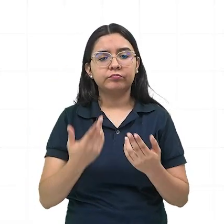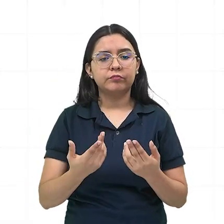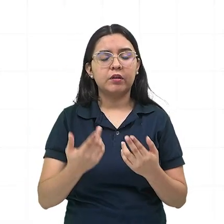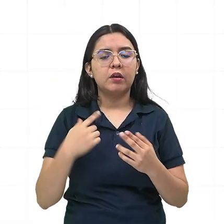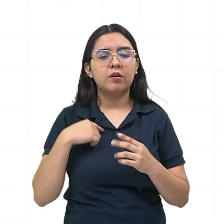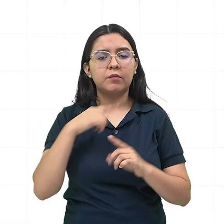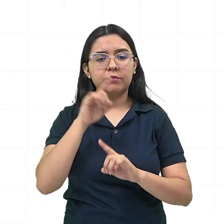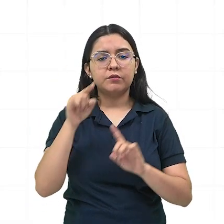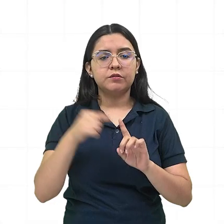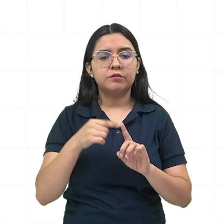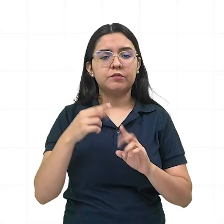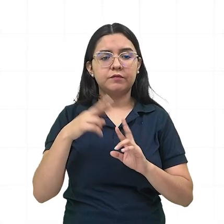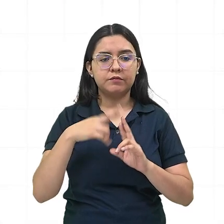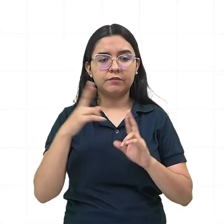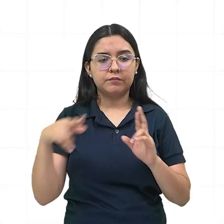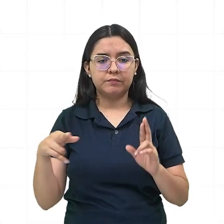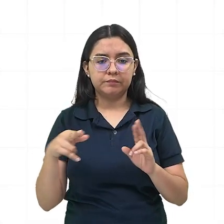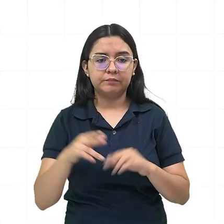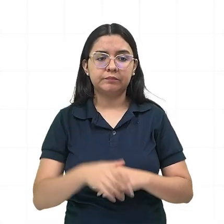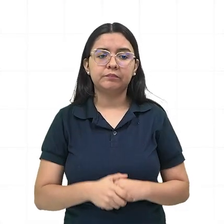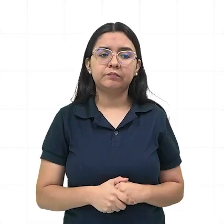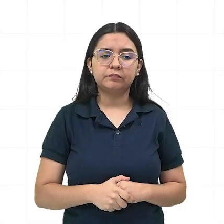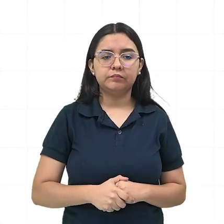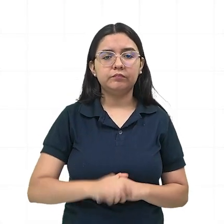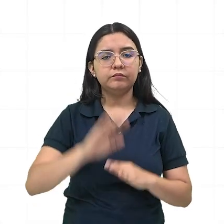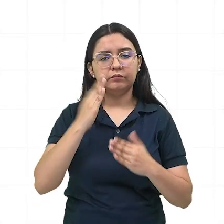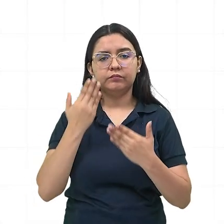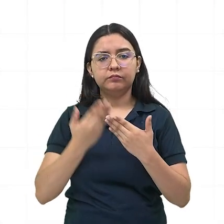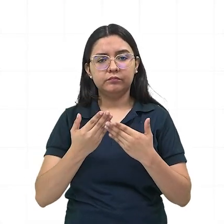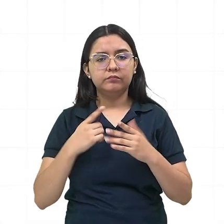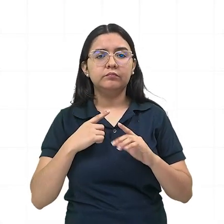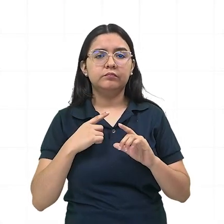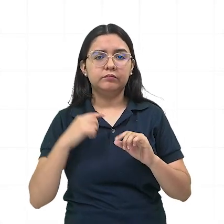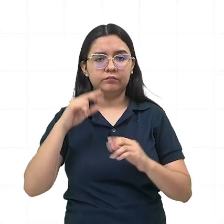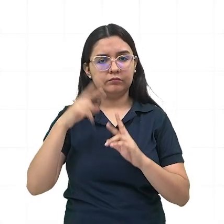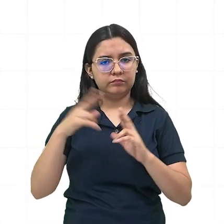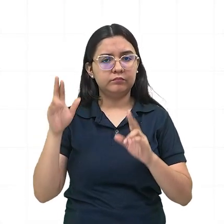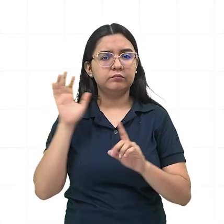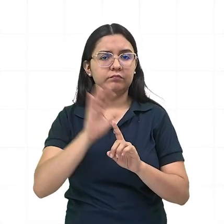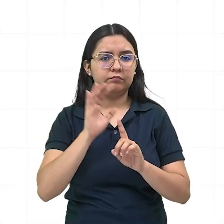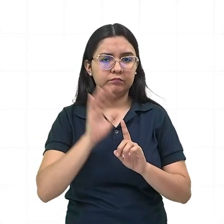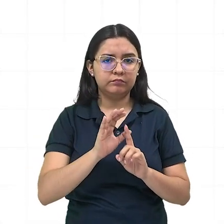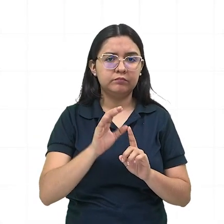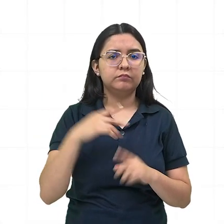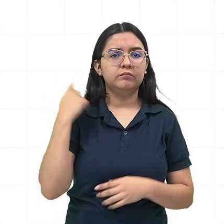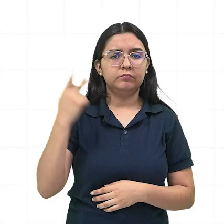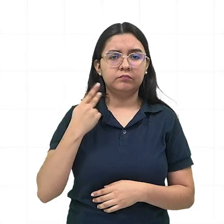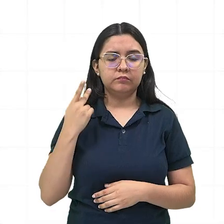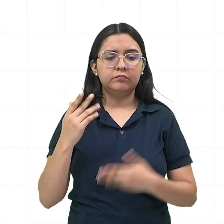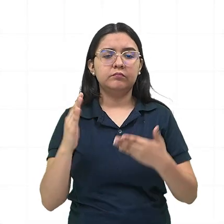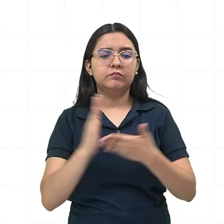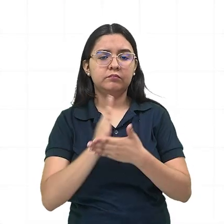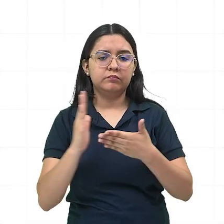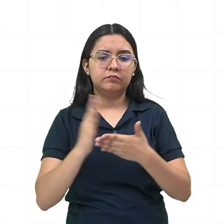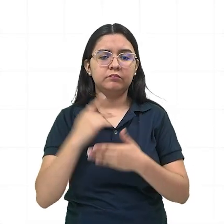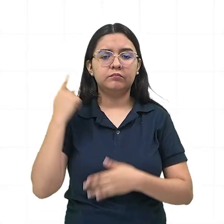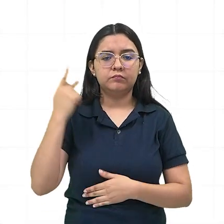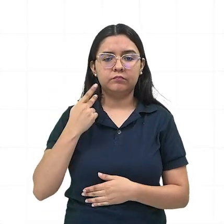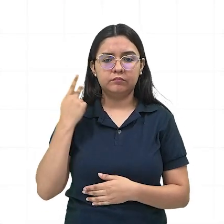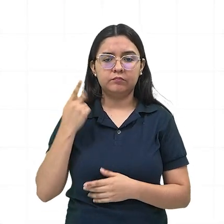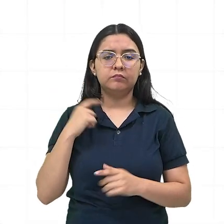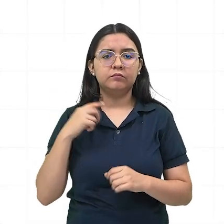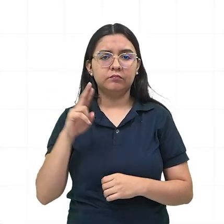estados laicos, as crenças religiosas influenciam sim a política. Muitos políticos baseiam suas ações em